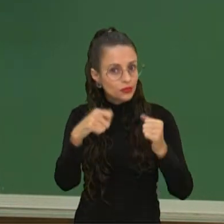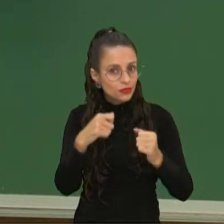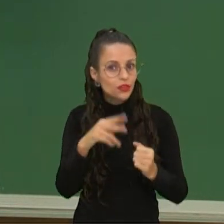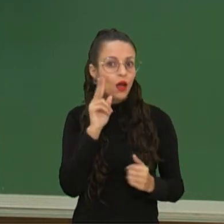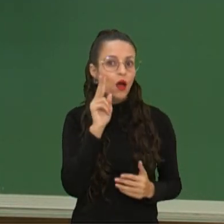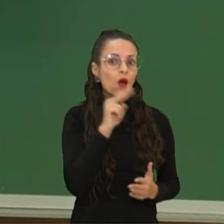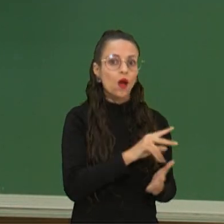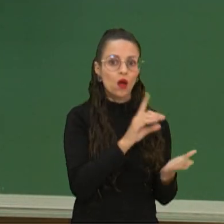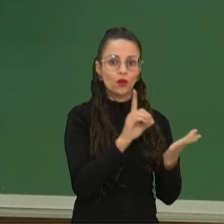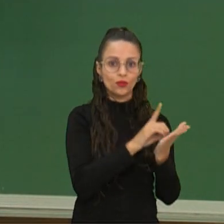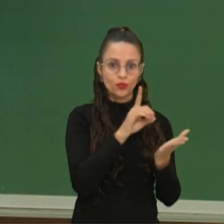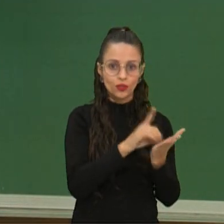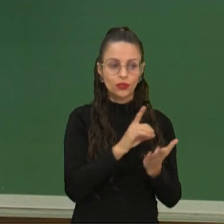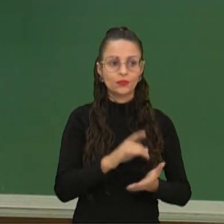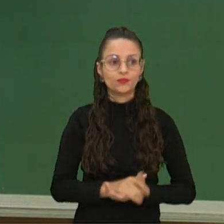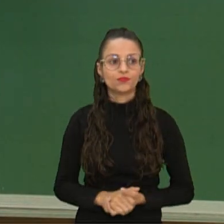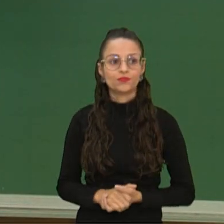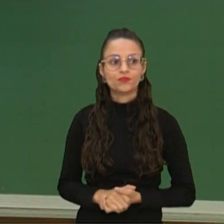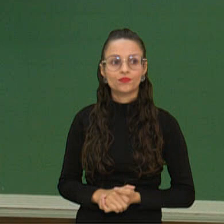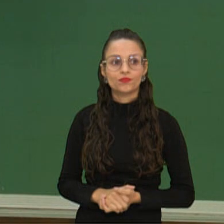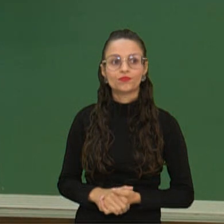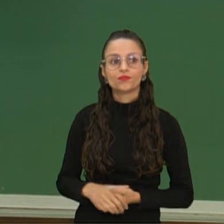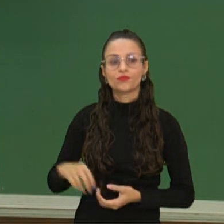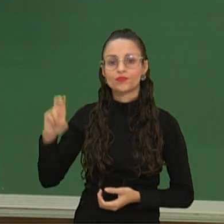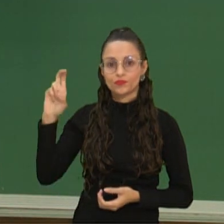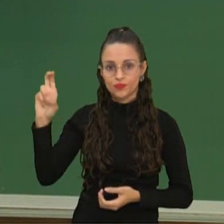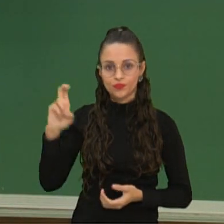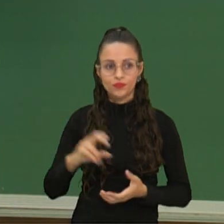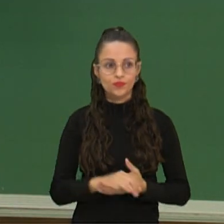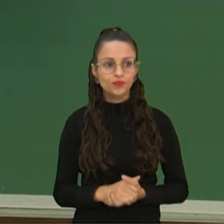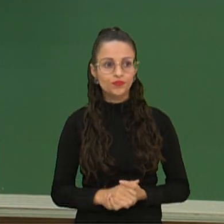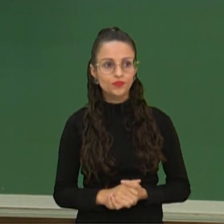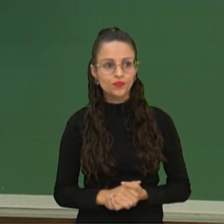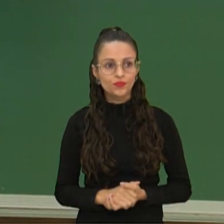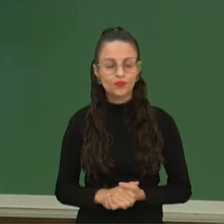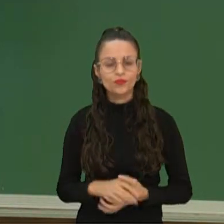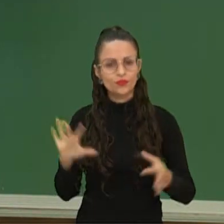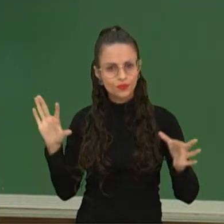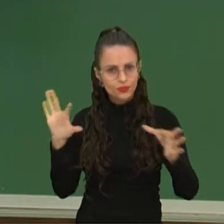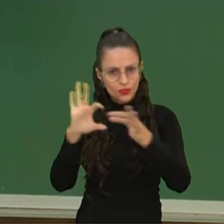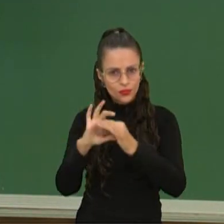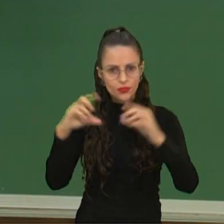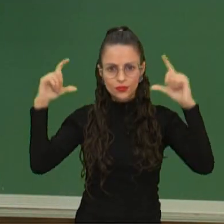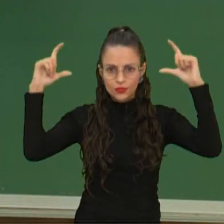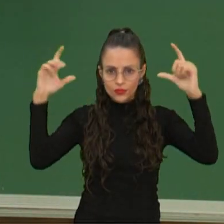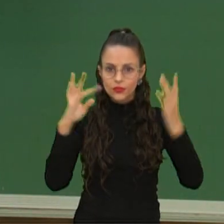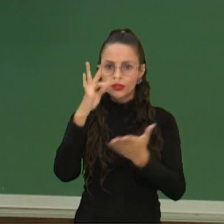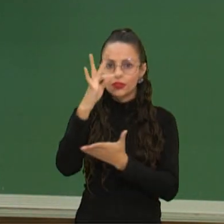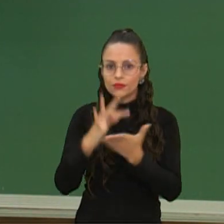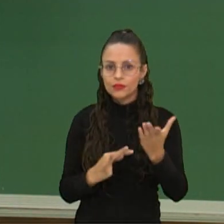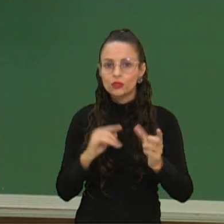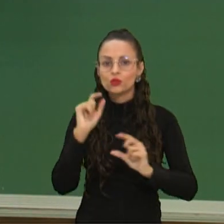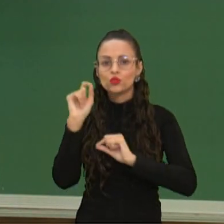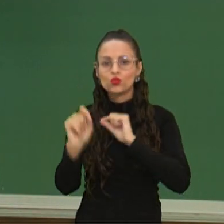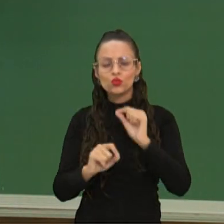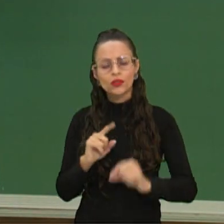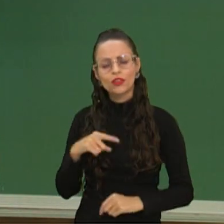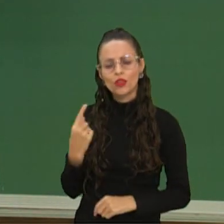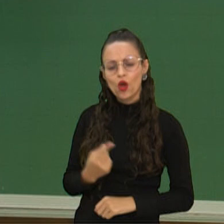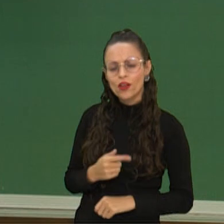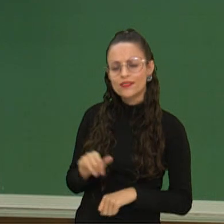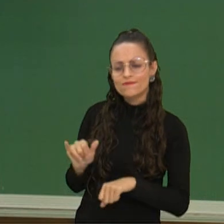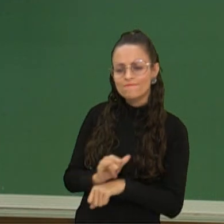hein? Number 5. What do we have to deal with? De acordo com essa parte, com o que nós temos que